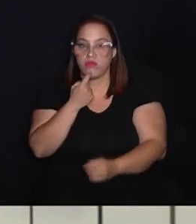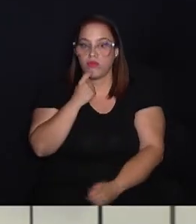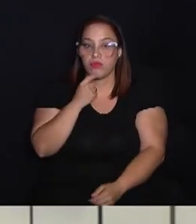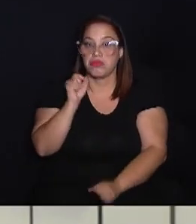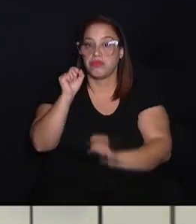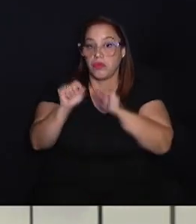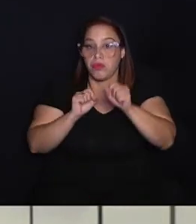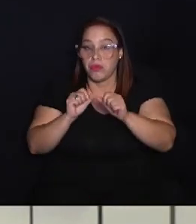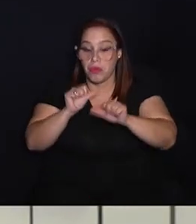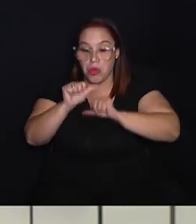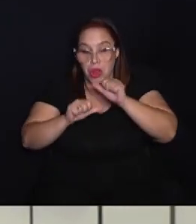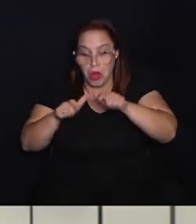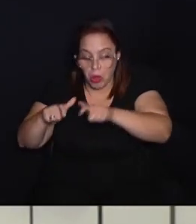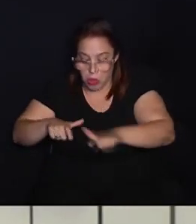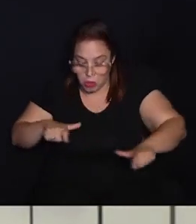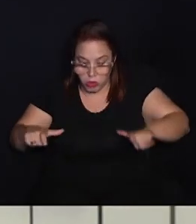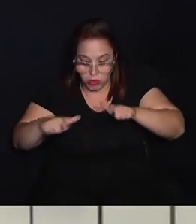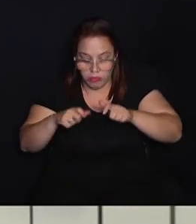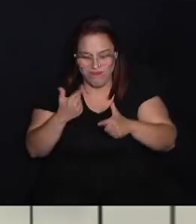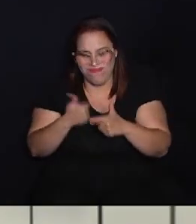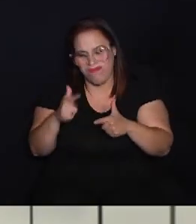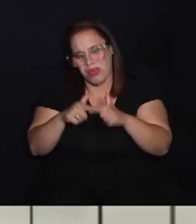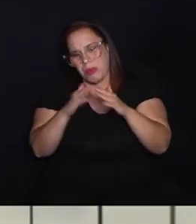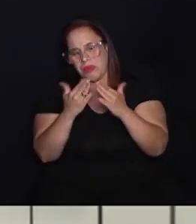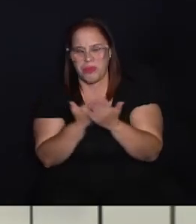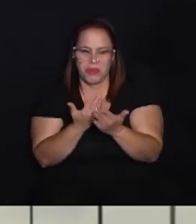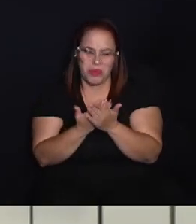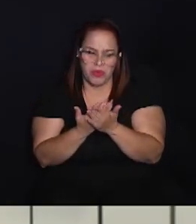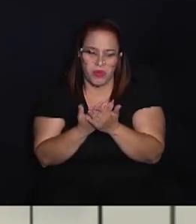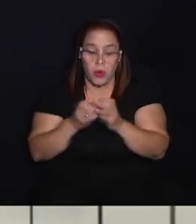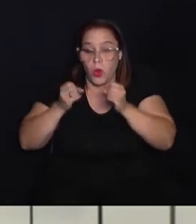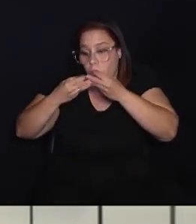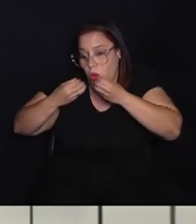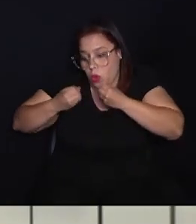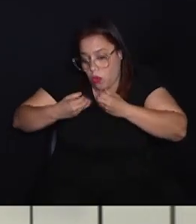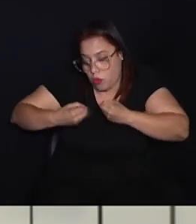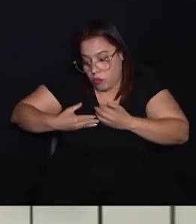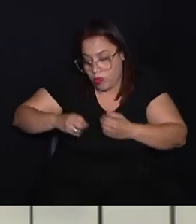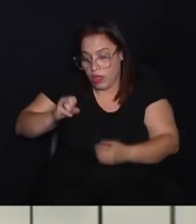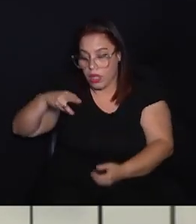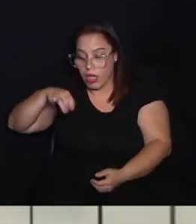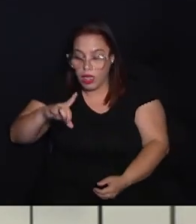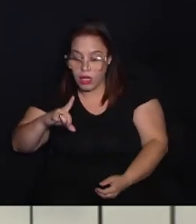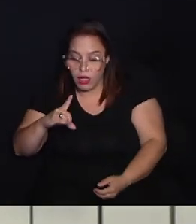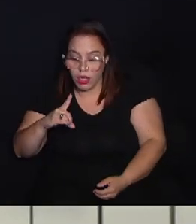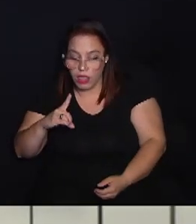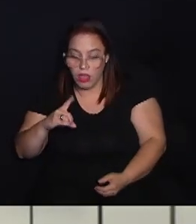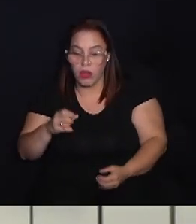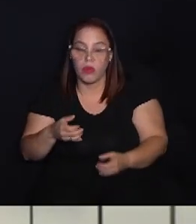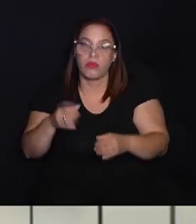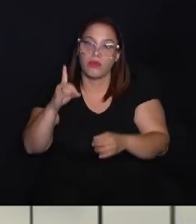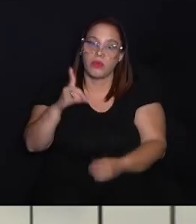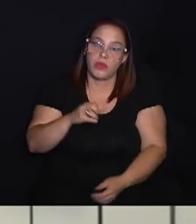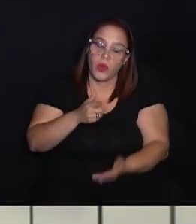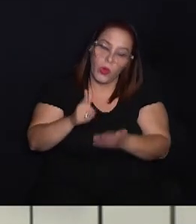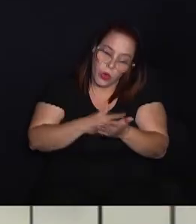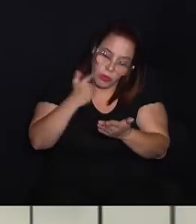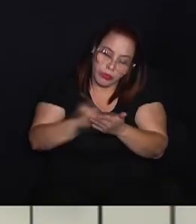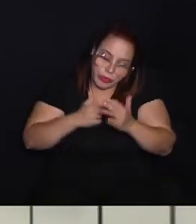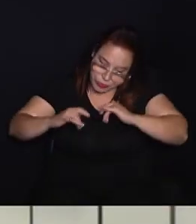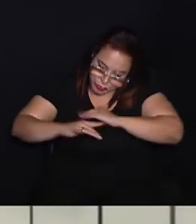que a população de Campinas demonstrou nessa eleição e confirmar o meu compromisso de continuar trabalhando, dar sequência